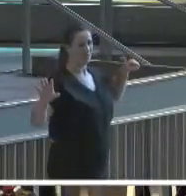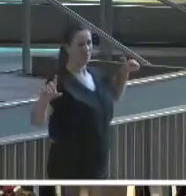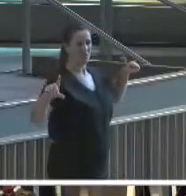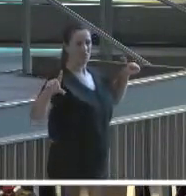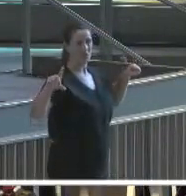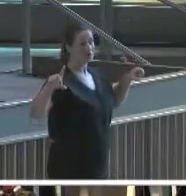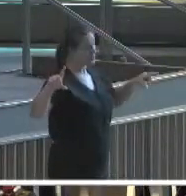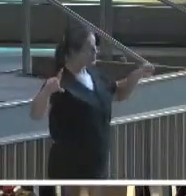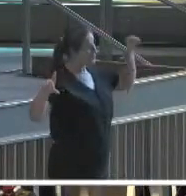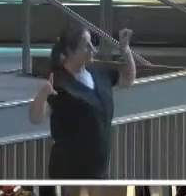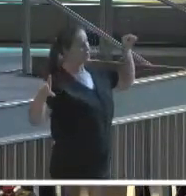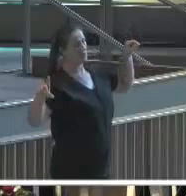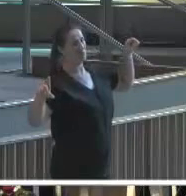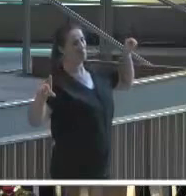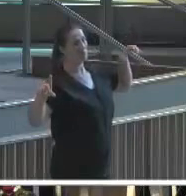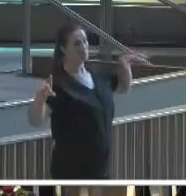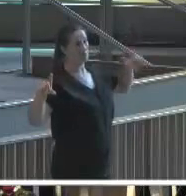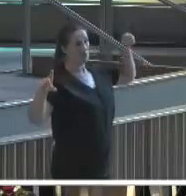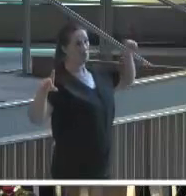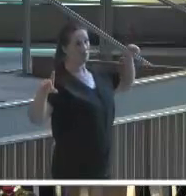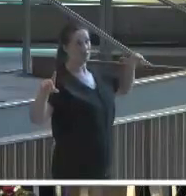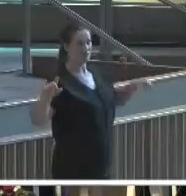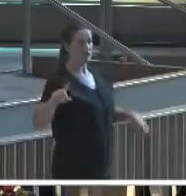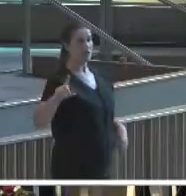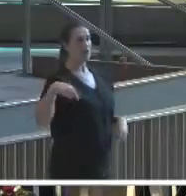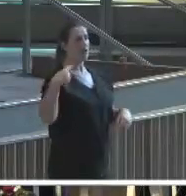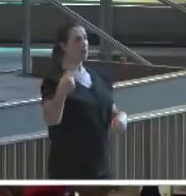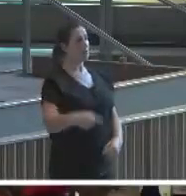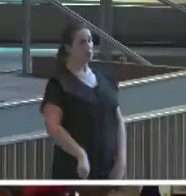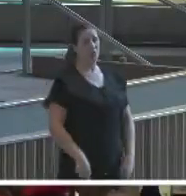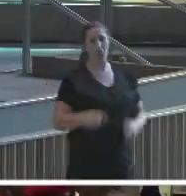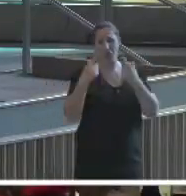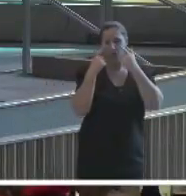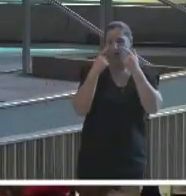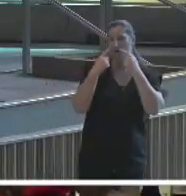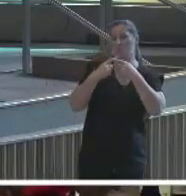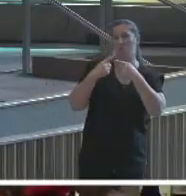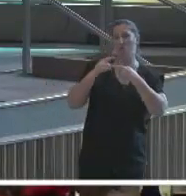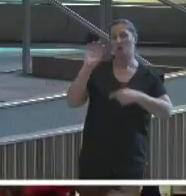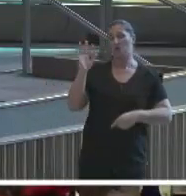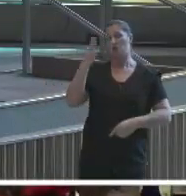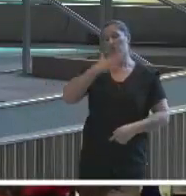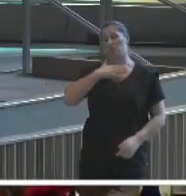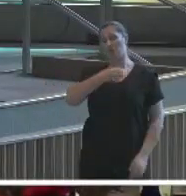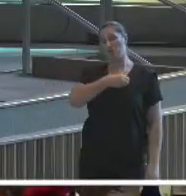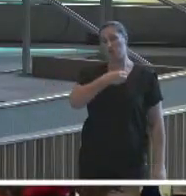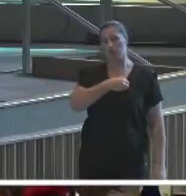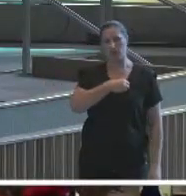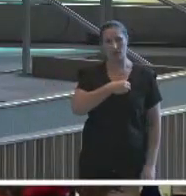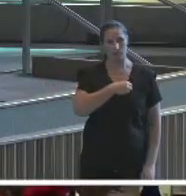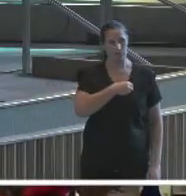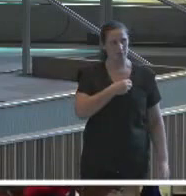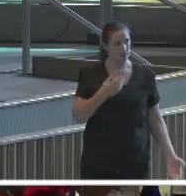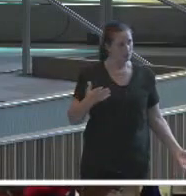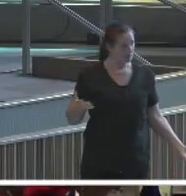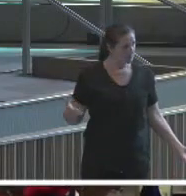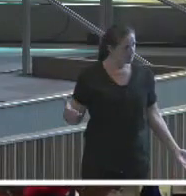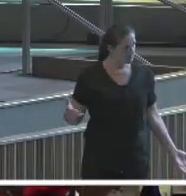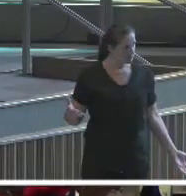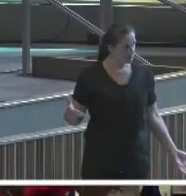E depois a gente chora, por que está acontecendo isso na minha vida? A Bíblia diz isso, do que se queixa o homem a não ser